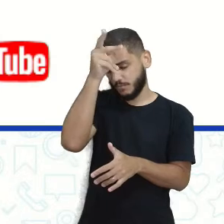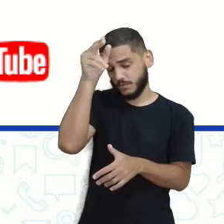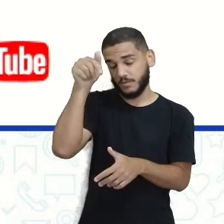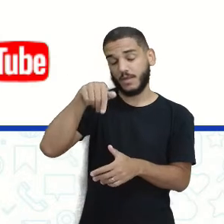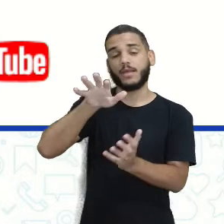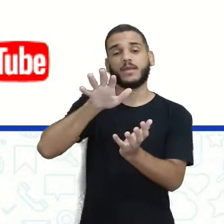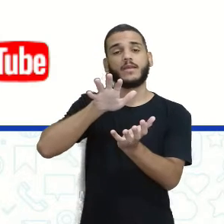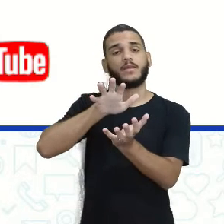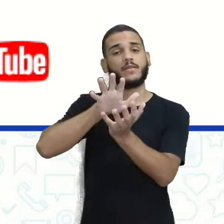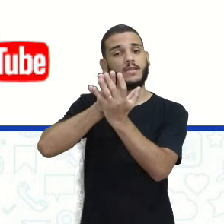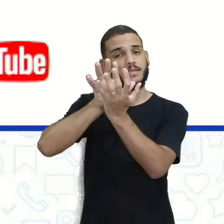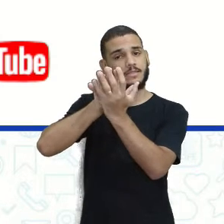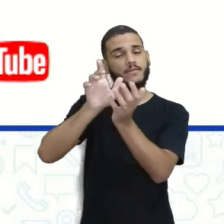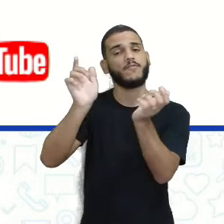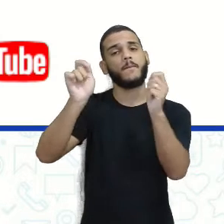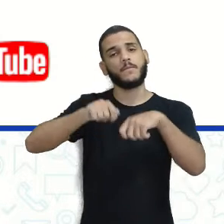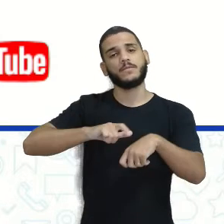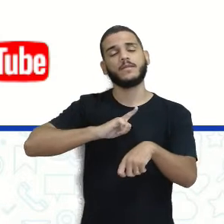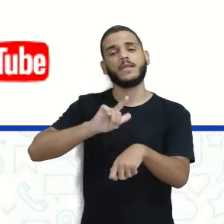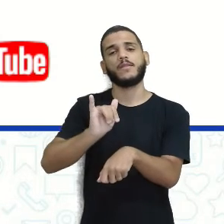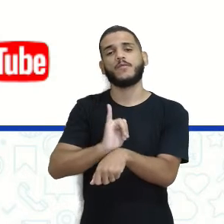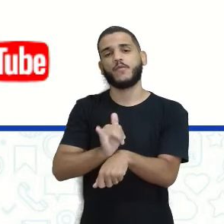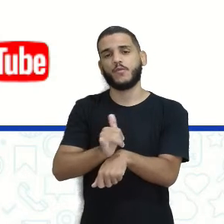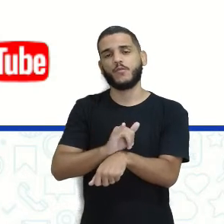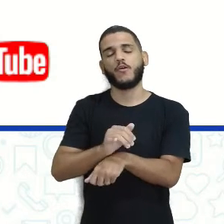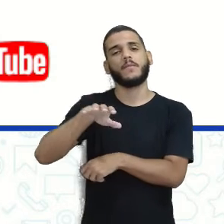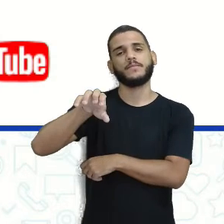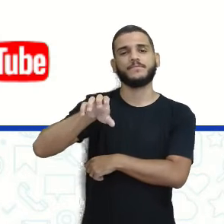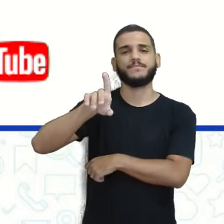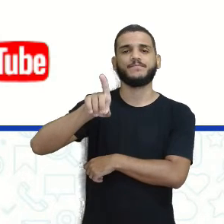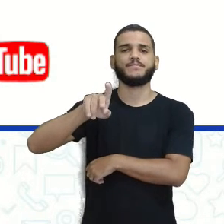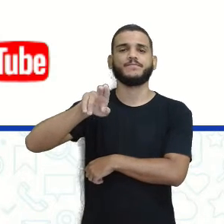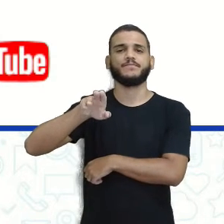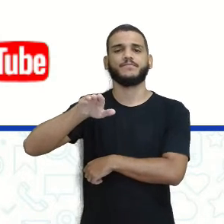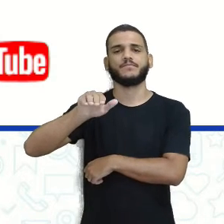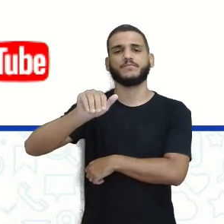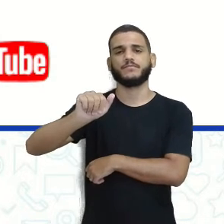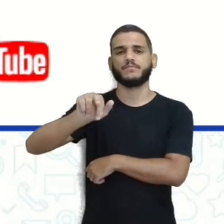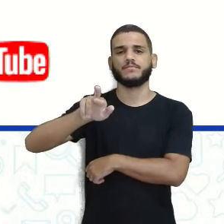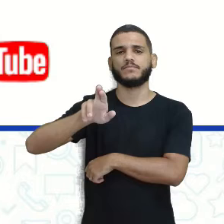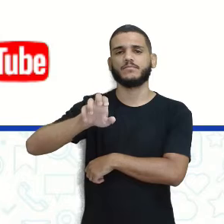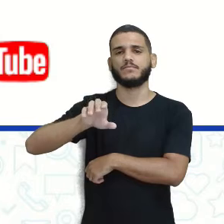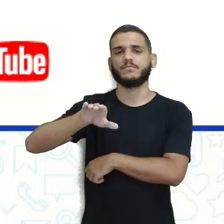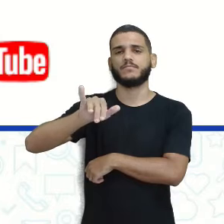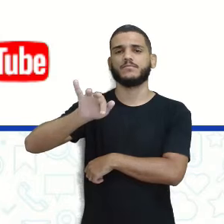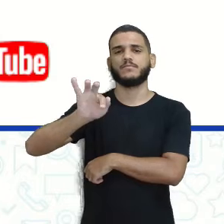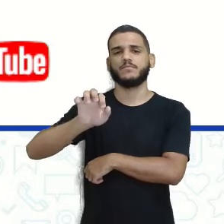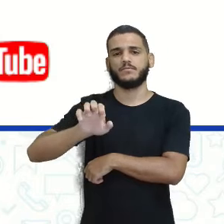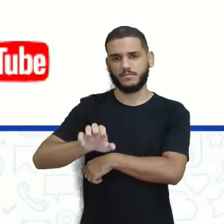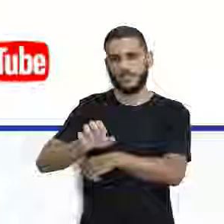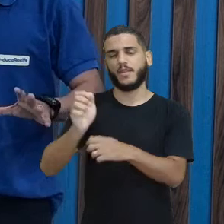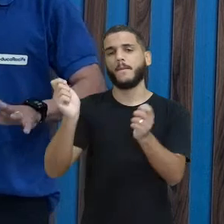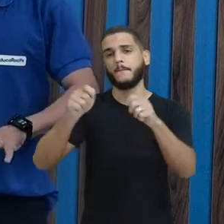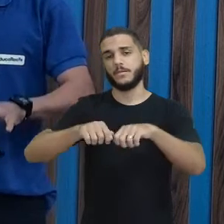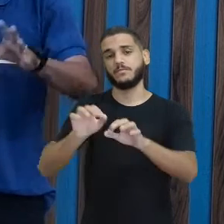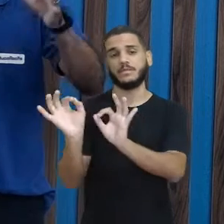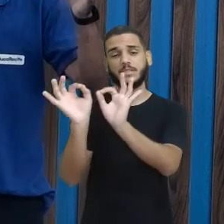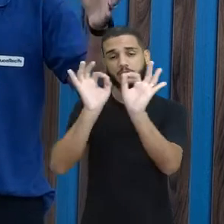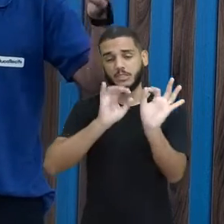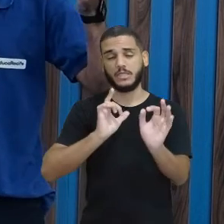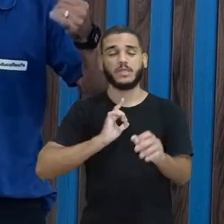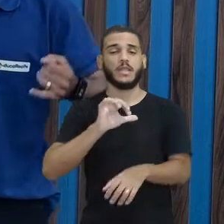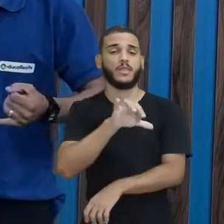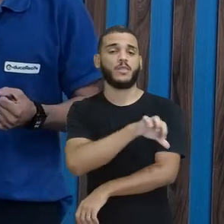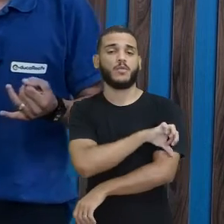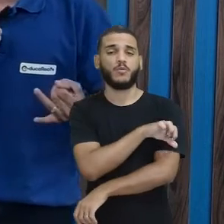do Educa Recife. Lá tem uma playlist completíssima, olha, show de bola, hein? Vai lá no nono ano, você vê todos os conteúdos